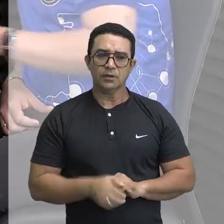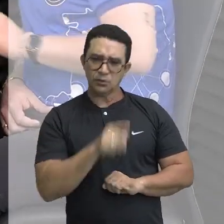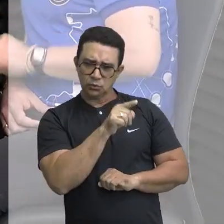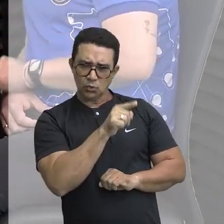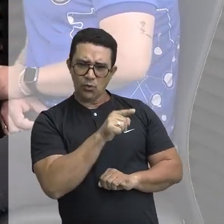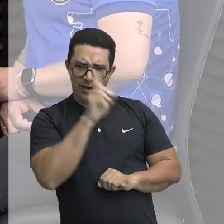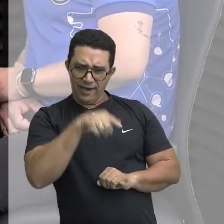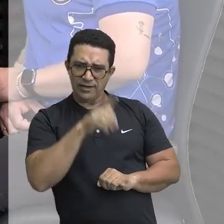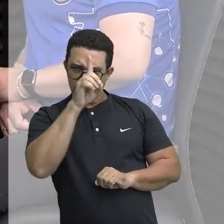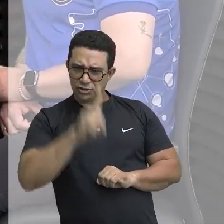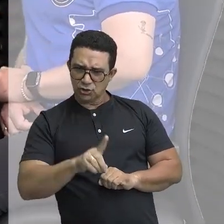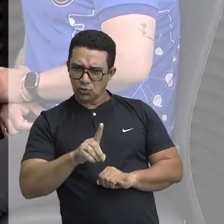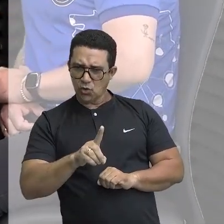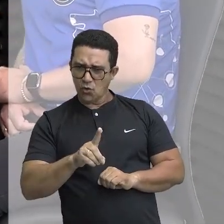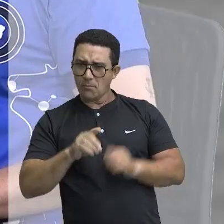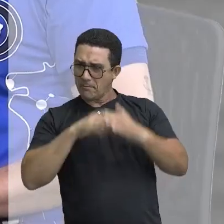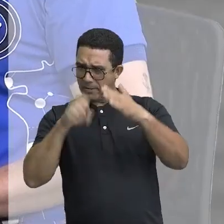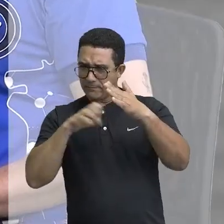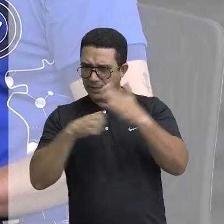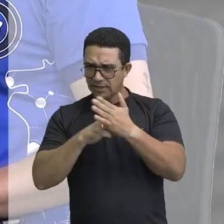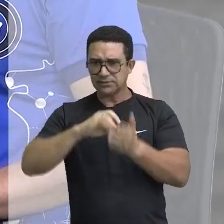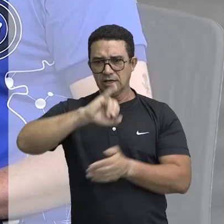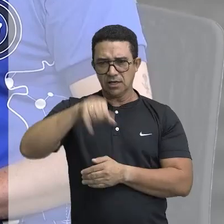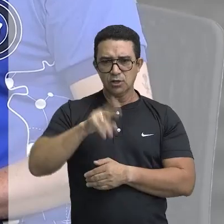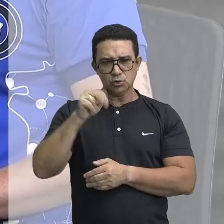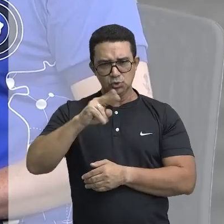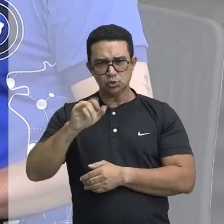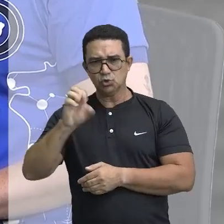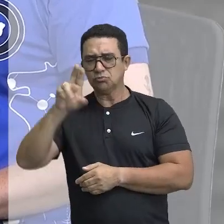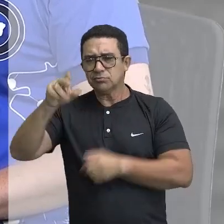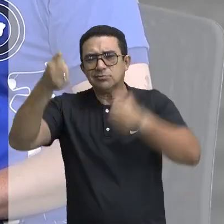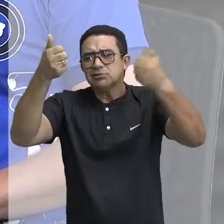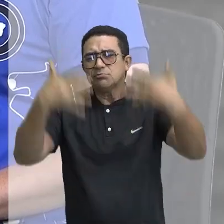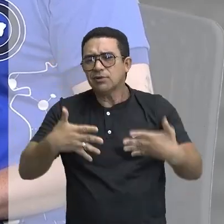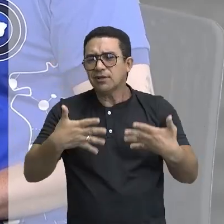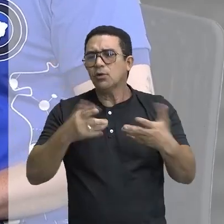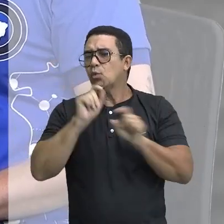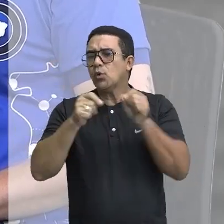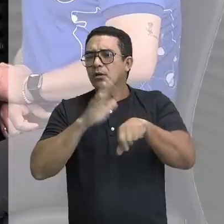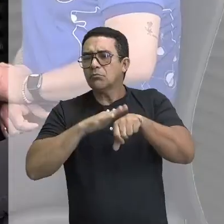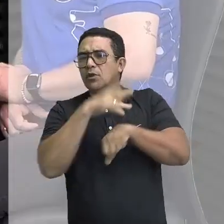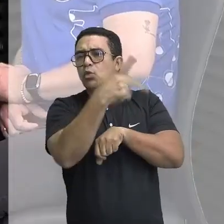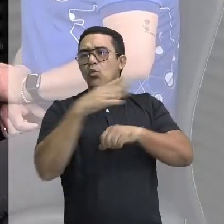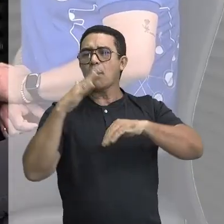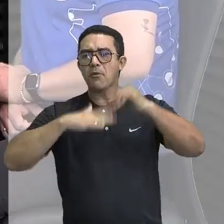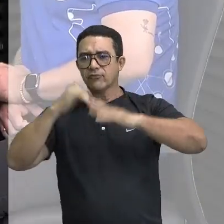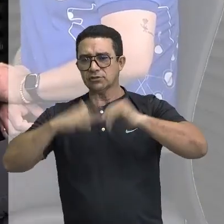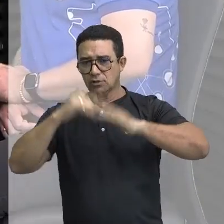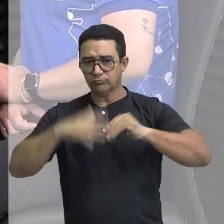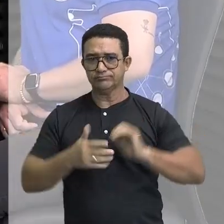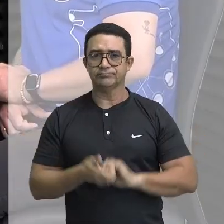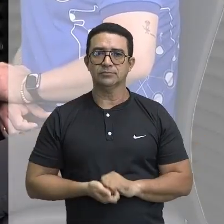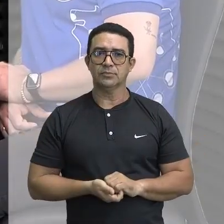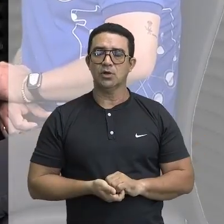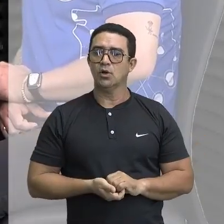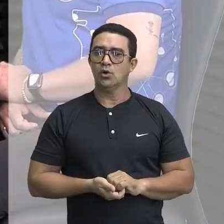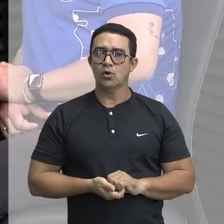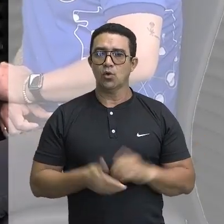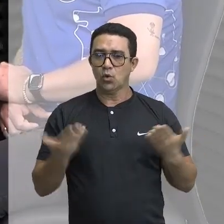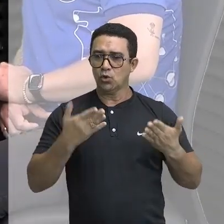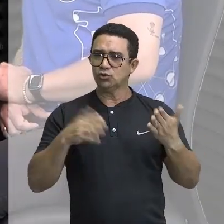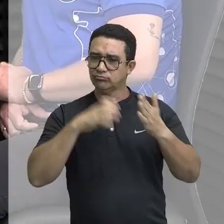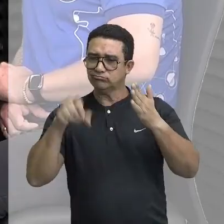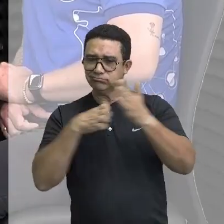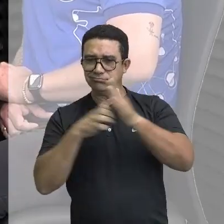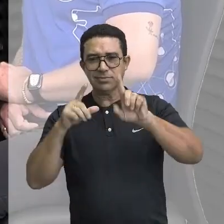uma empresa júnior da federação, diretor de cultura. Especifica pra gente um pouquinho mais aí, o que tu faz? Hoje eu sou diretor de cultura empreendedora da Federação